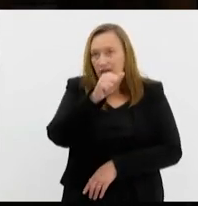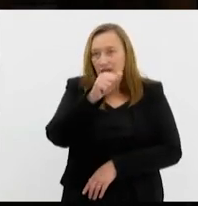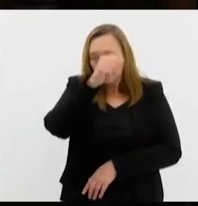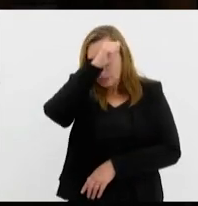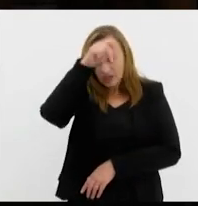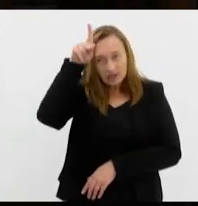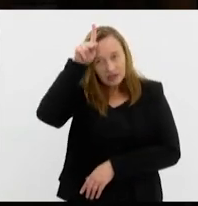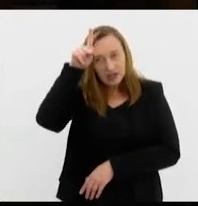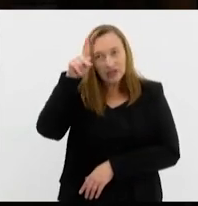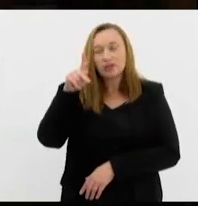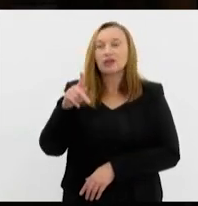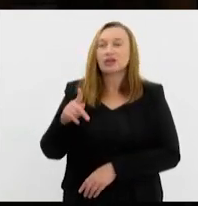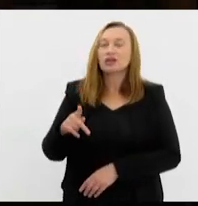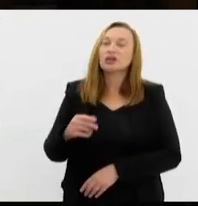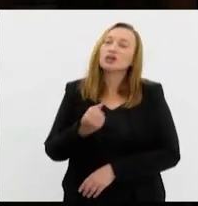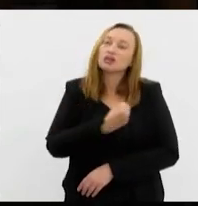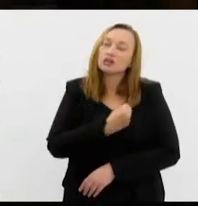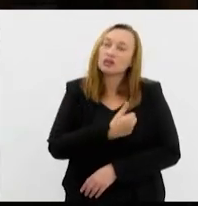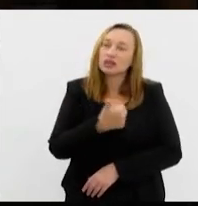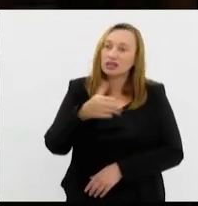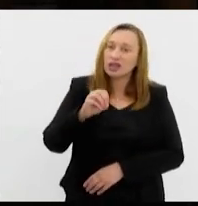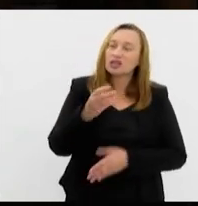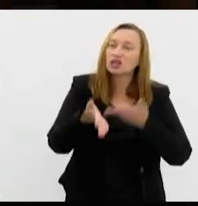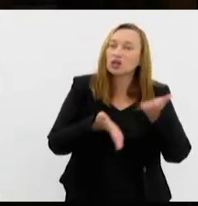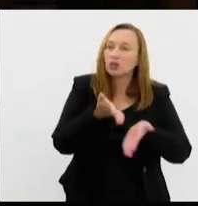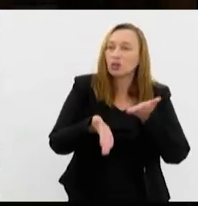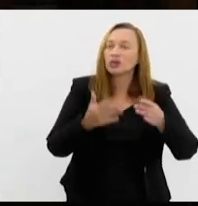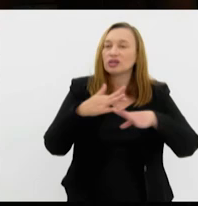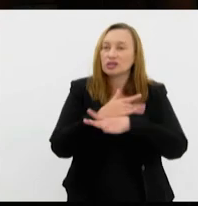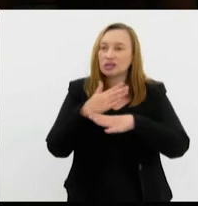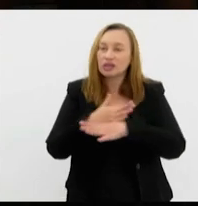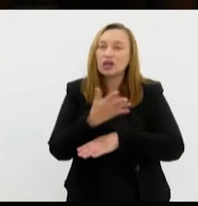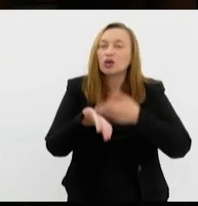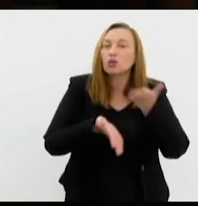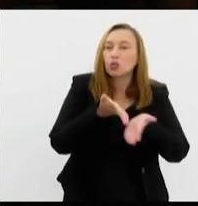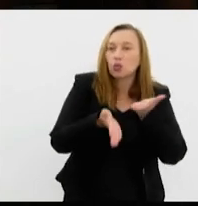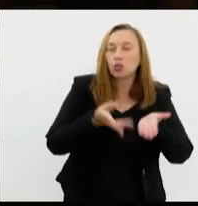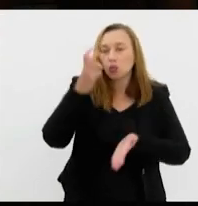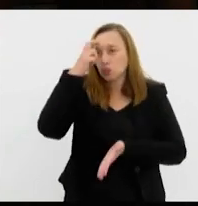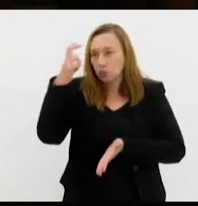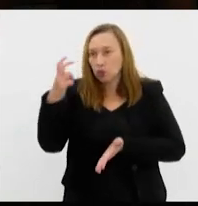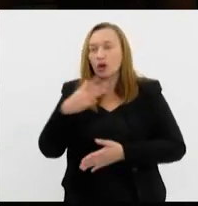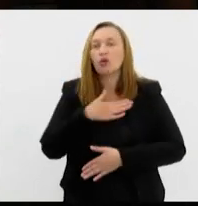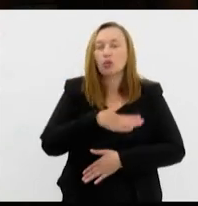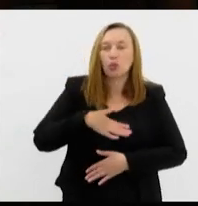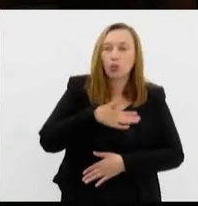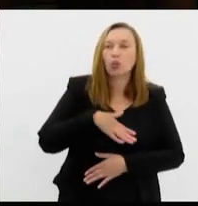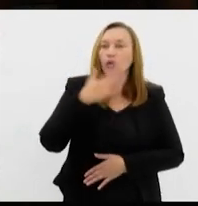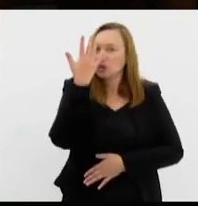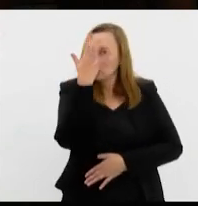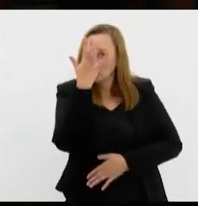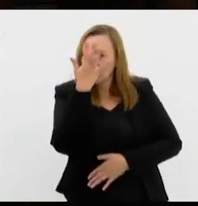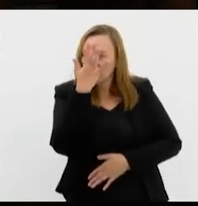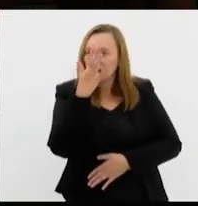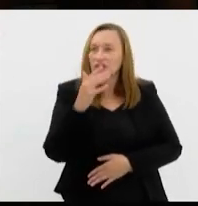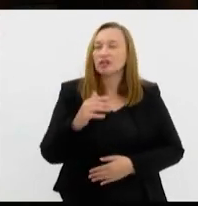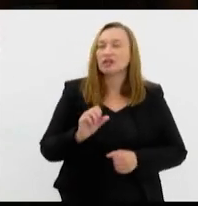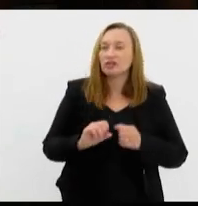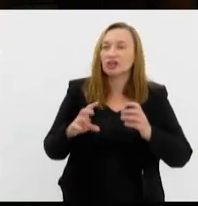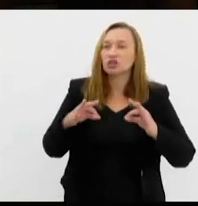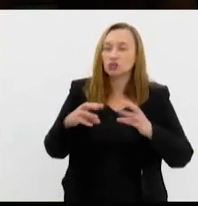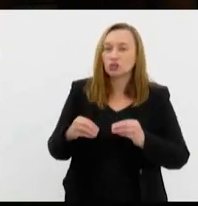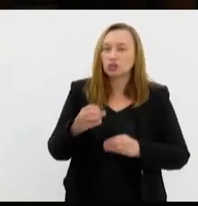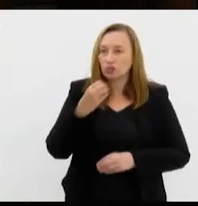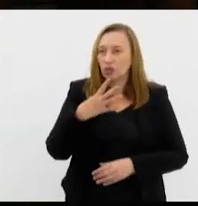ao prefeito Eduardo Paes, que cuida da nossa cidade, cuida da cultura, gosta de carnaval e faz acontecer. Por